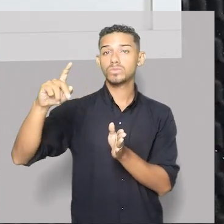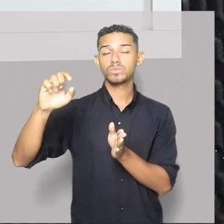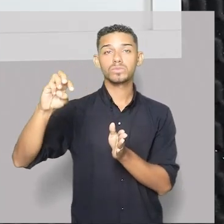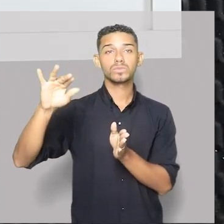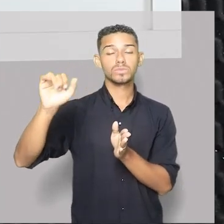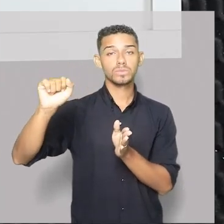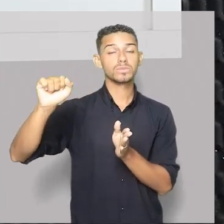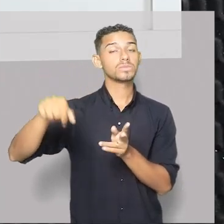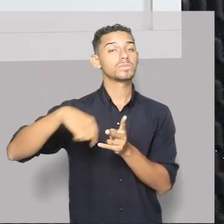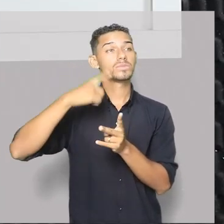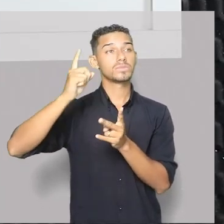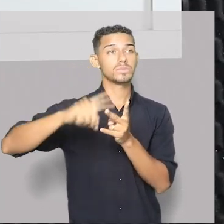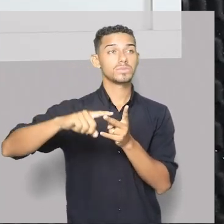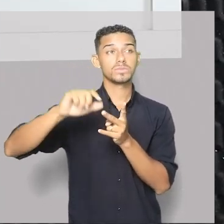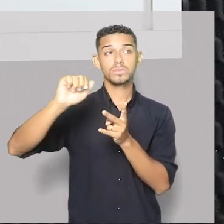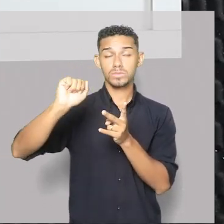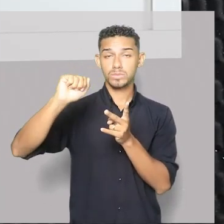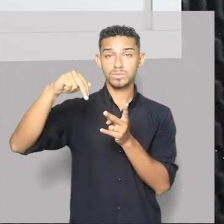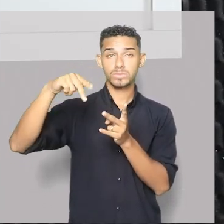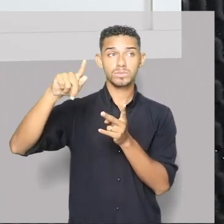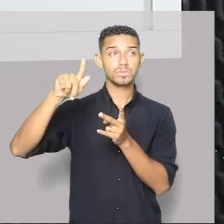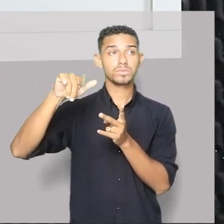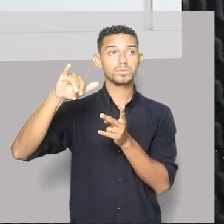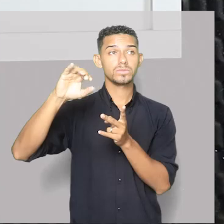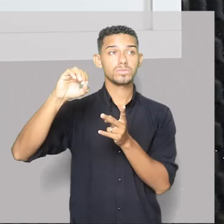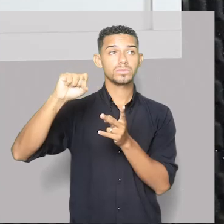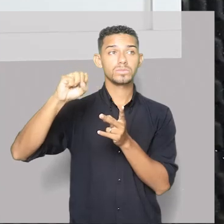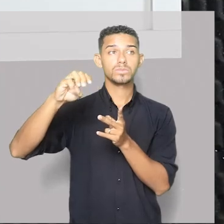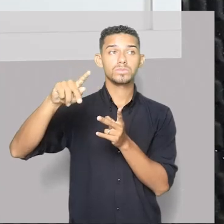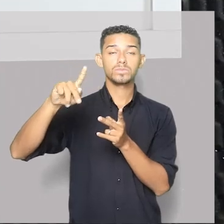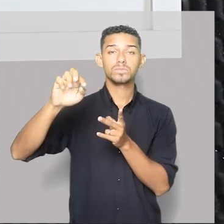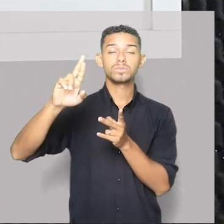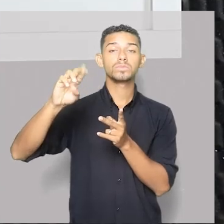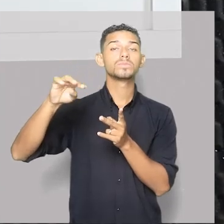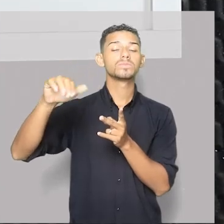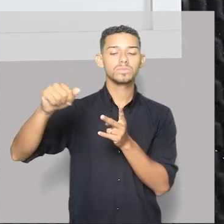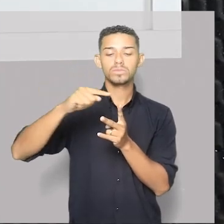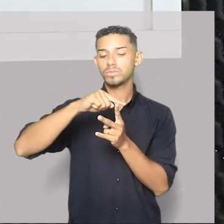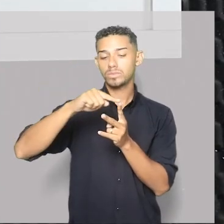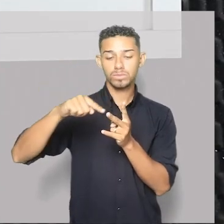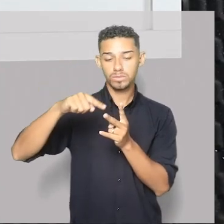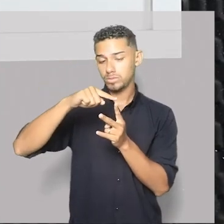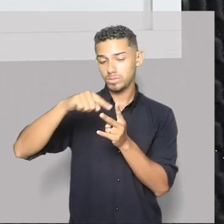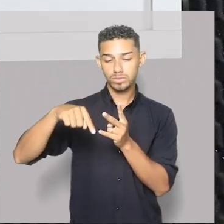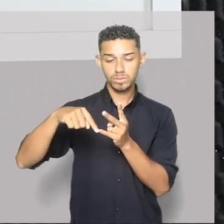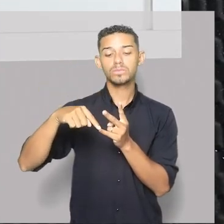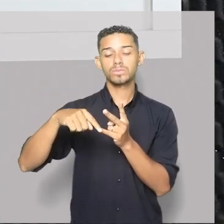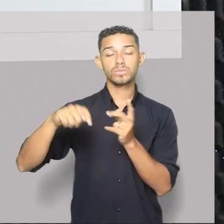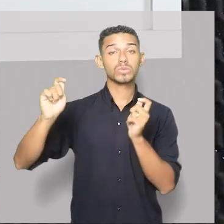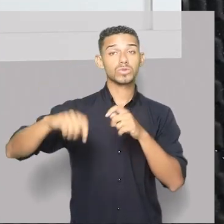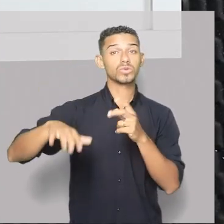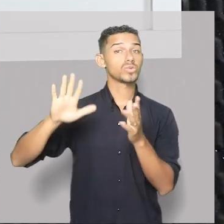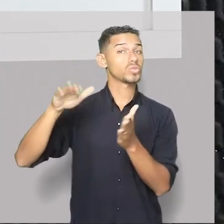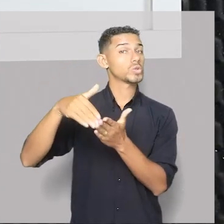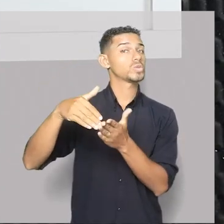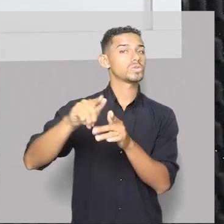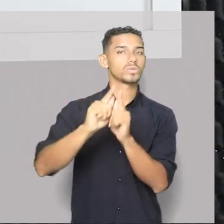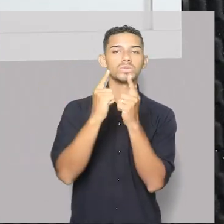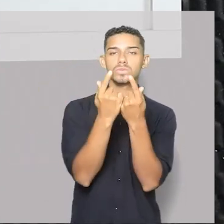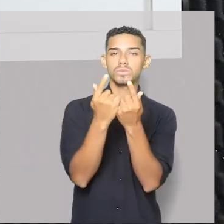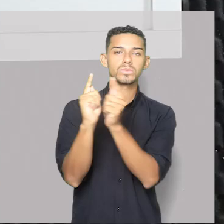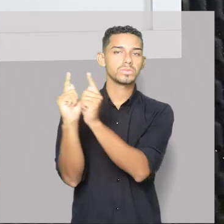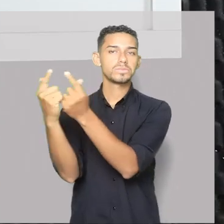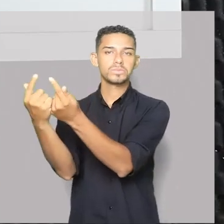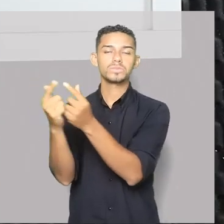angiospermas, certo? Então, observa novamente. Eu tenho a novidade aqui, quem vai ter são esses dois últimos grupos